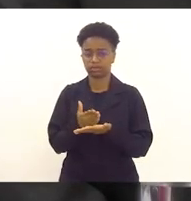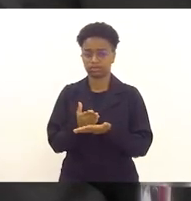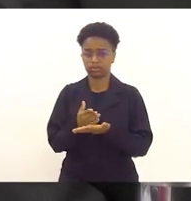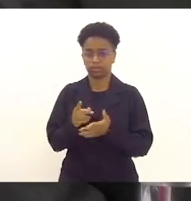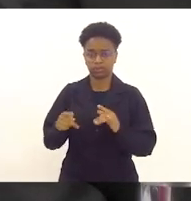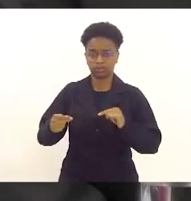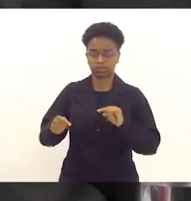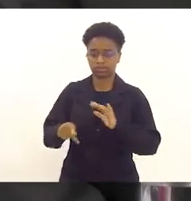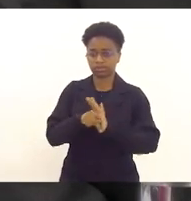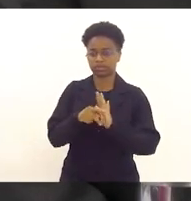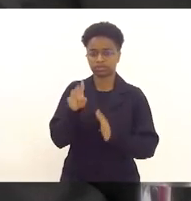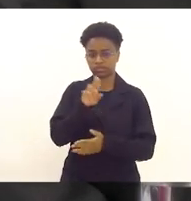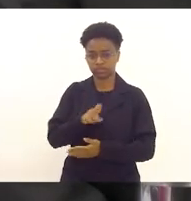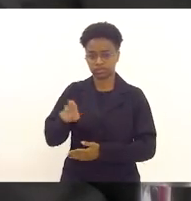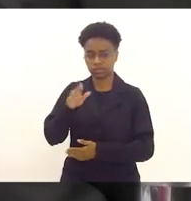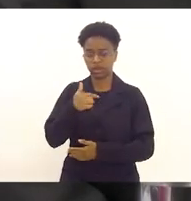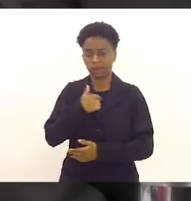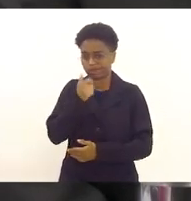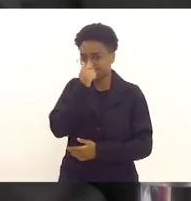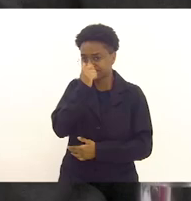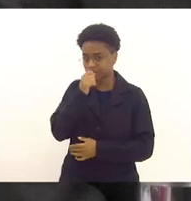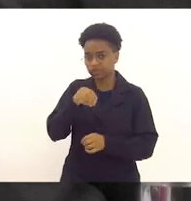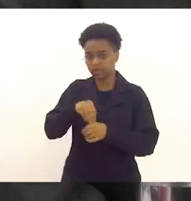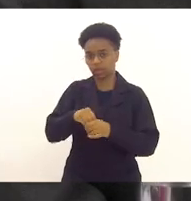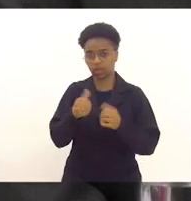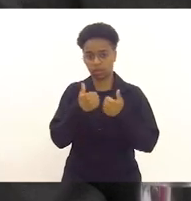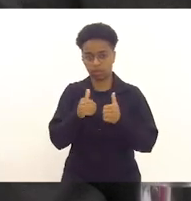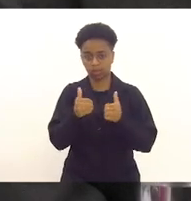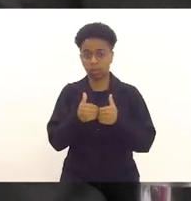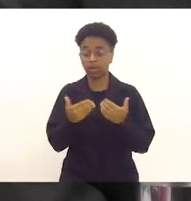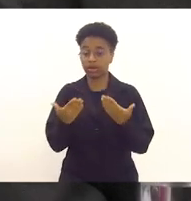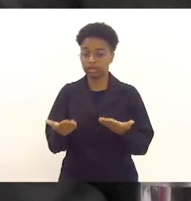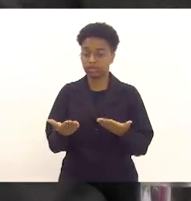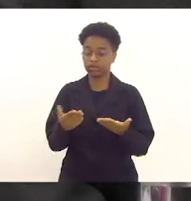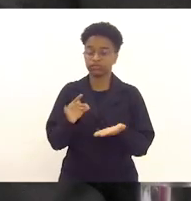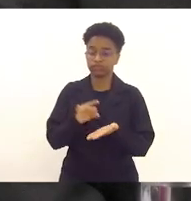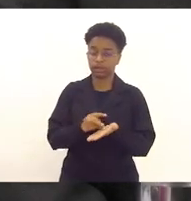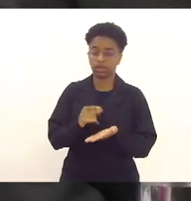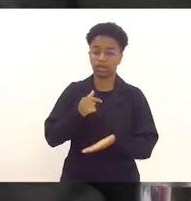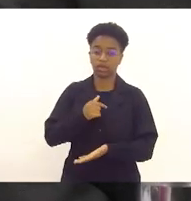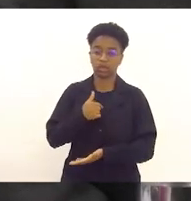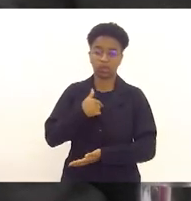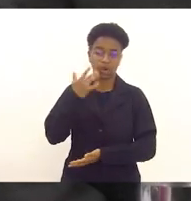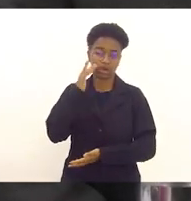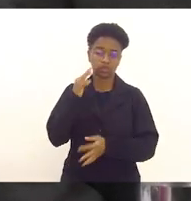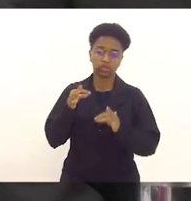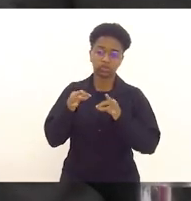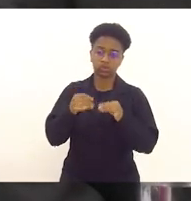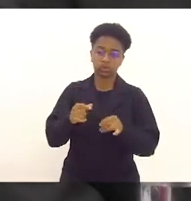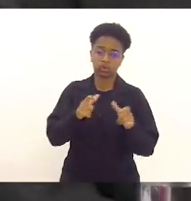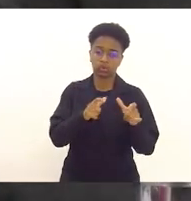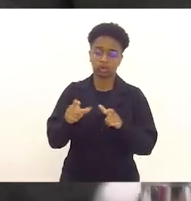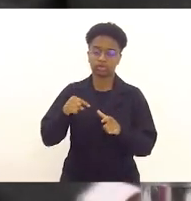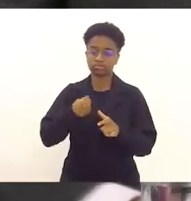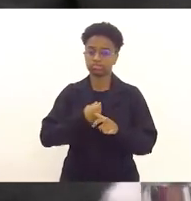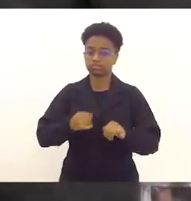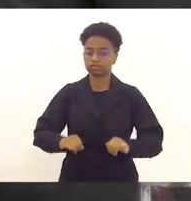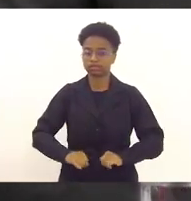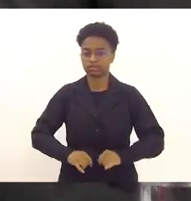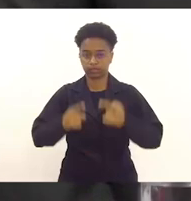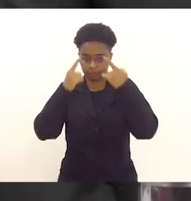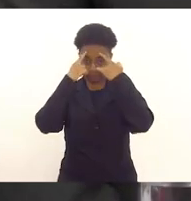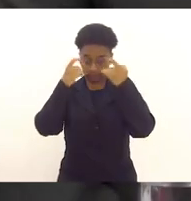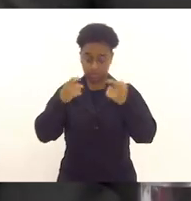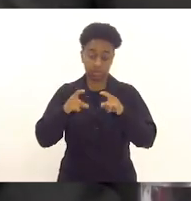e como eu era espremida dentro do ônibus então eu realmente acho que em todos os lugares a gente sofre violência e a gente